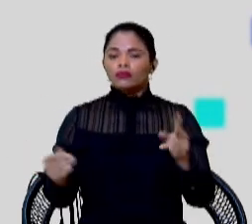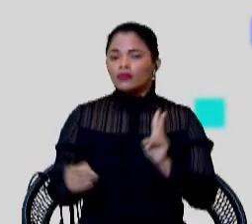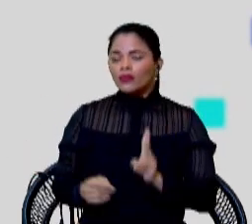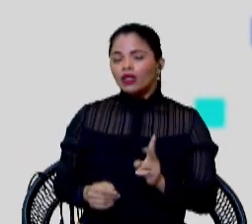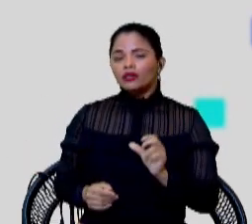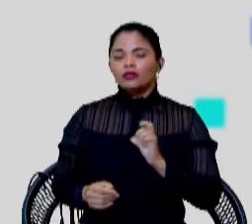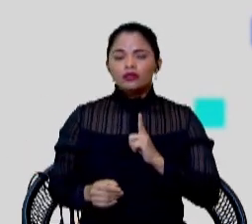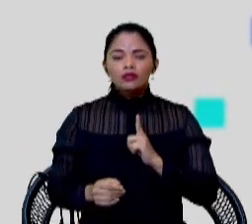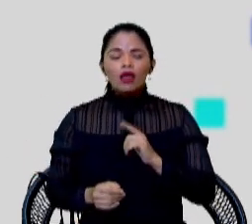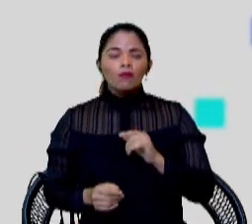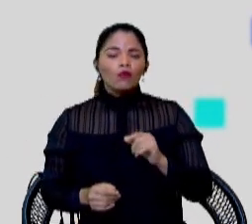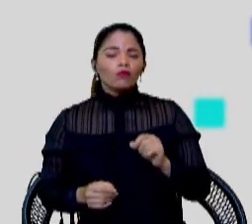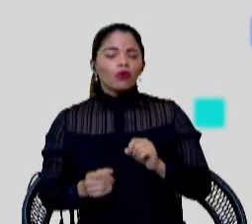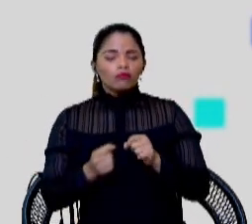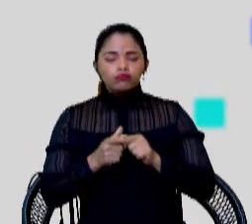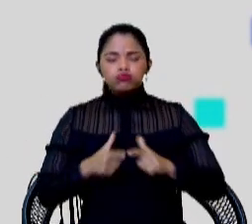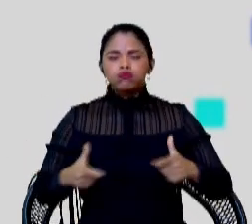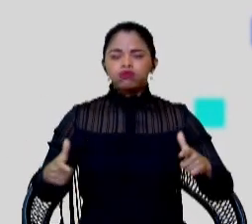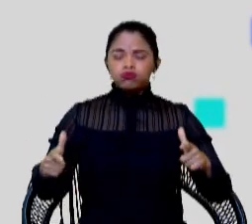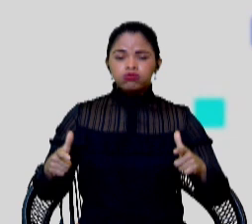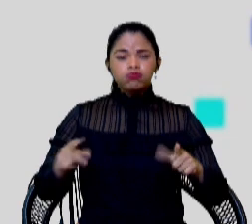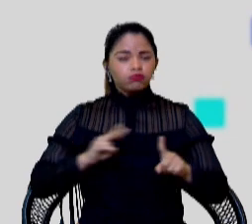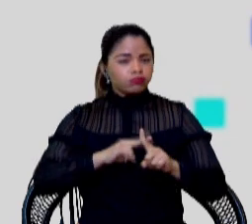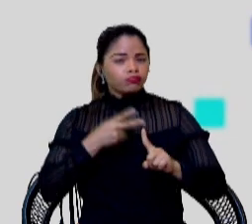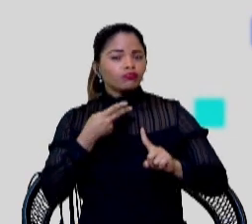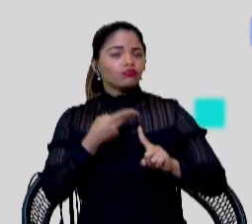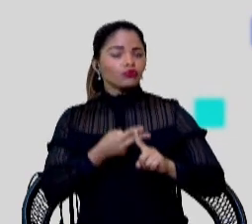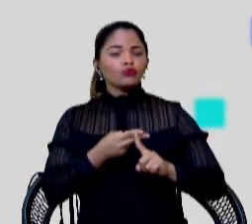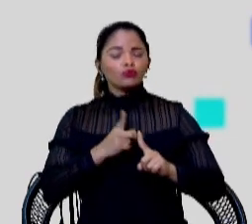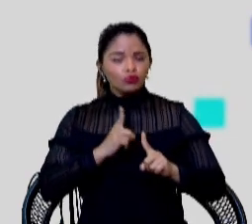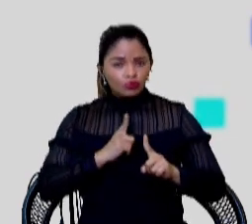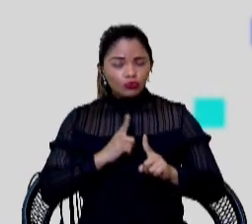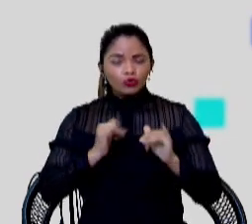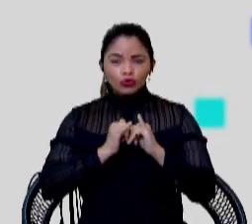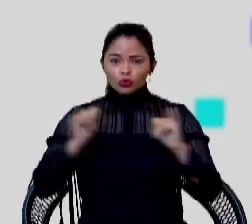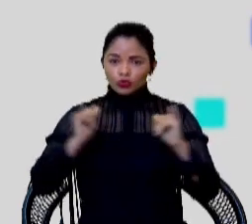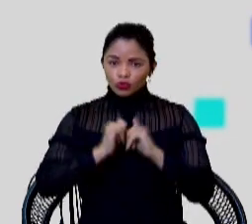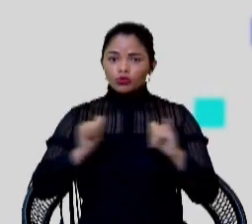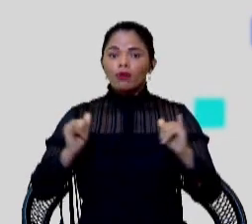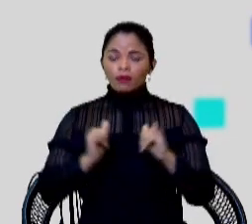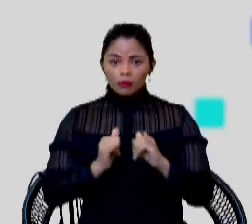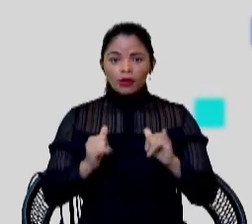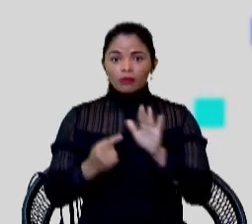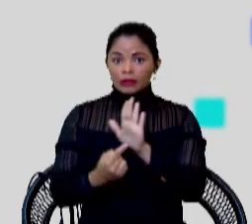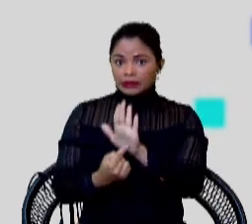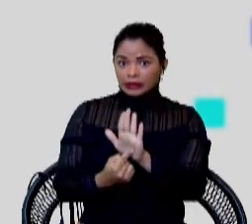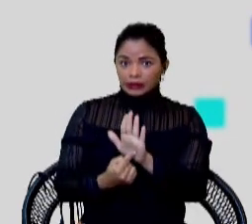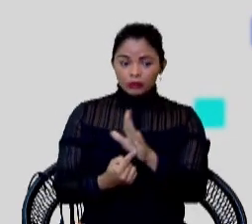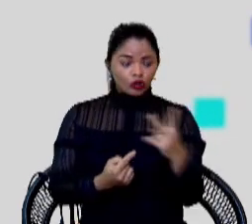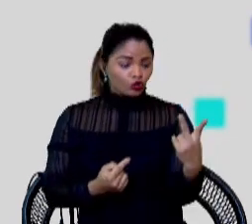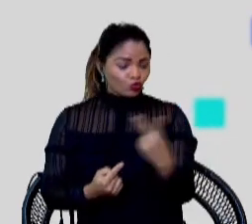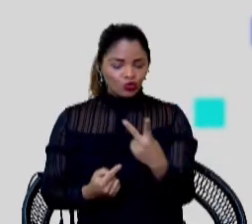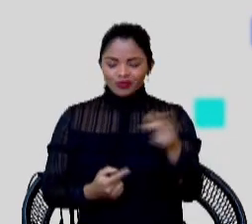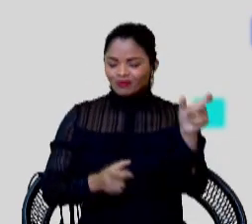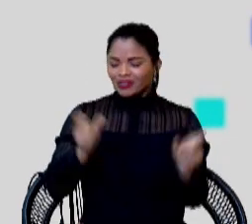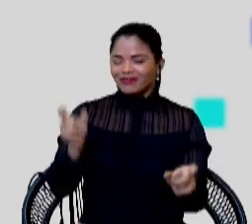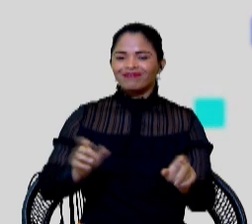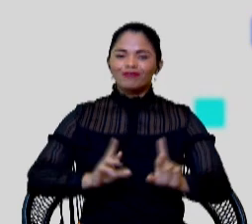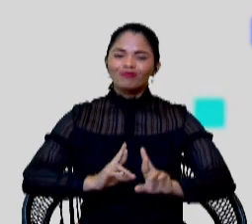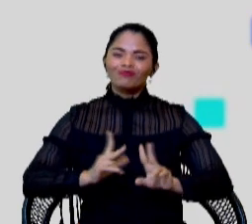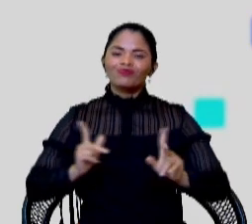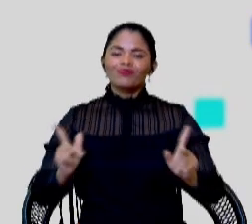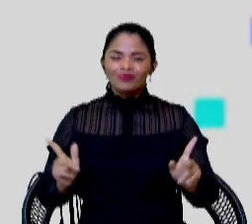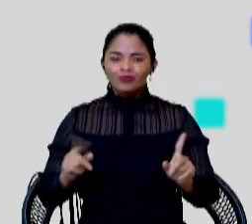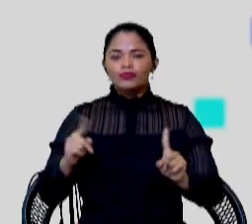que eu duplique a minha segmentação, por exemplo, ela vai ser mostrada para dois usuários diferentes, se os